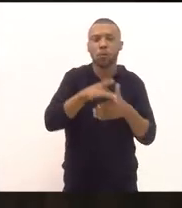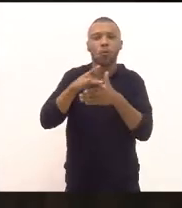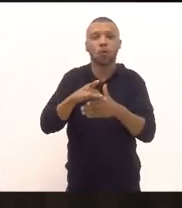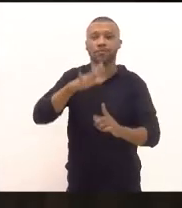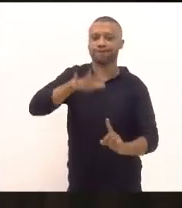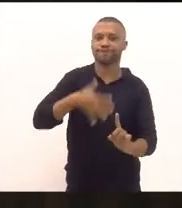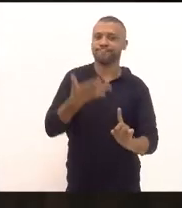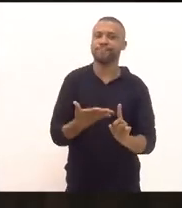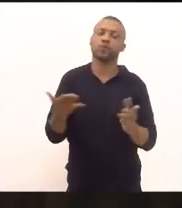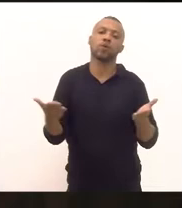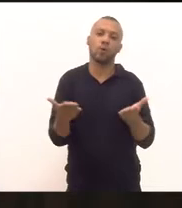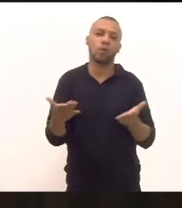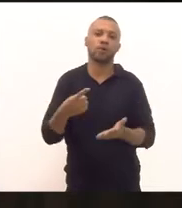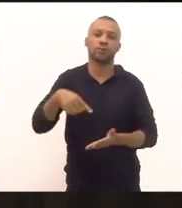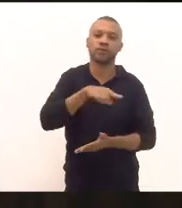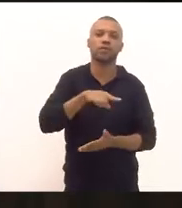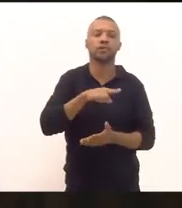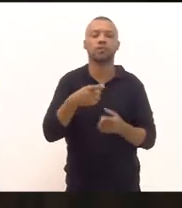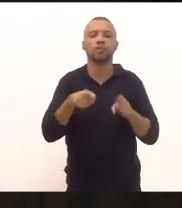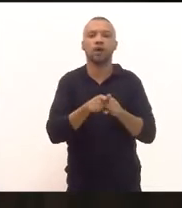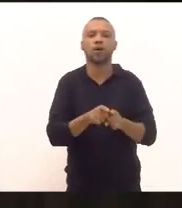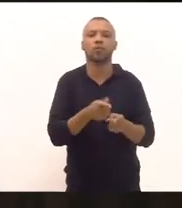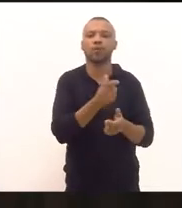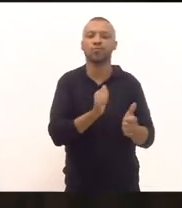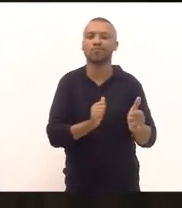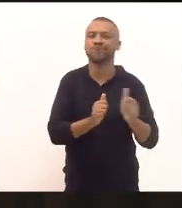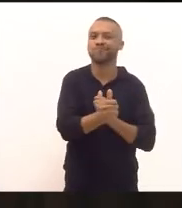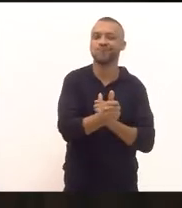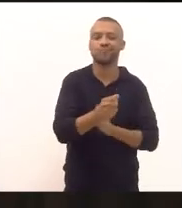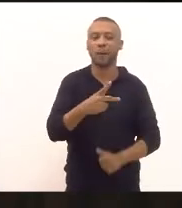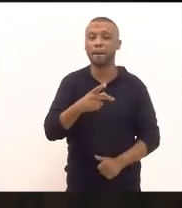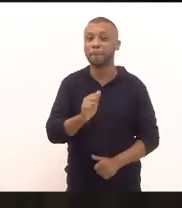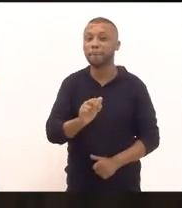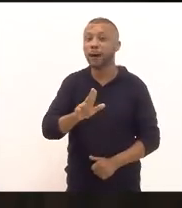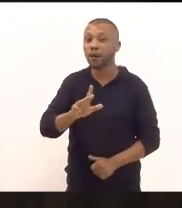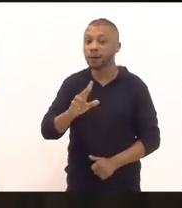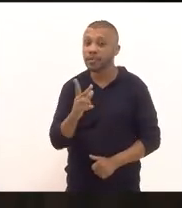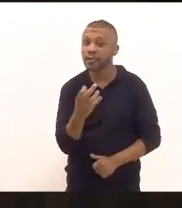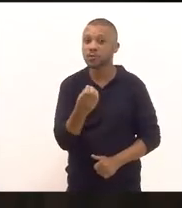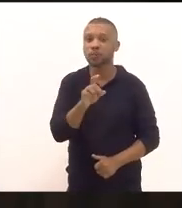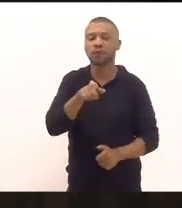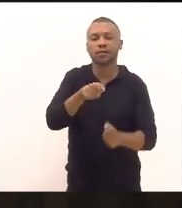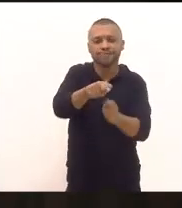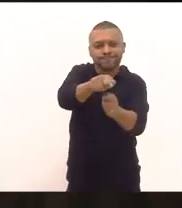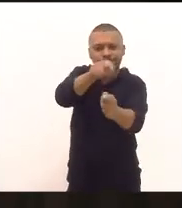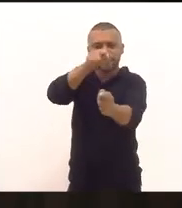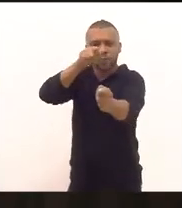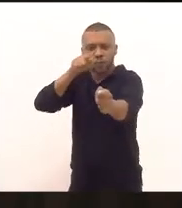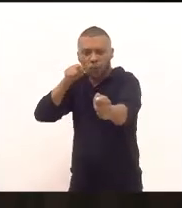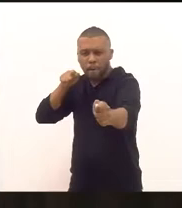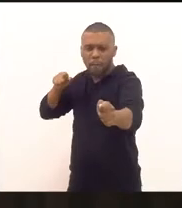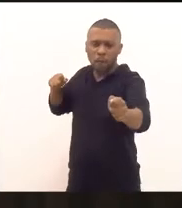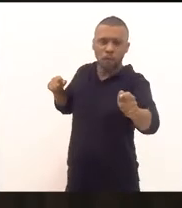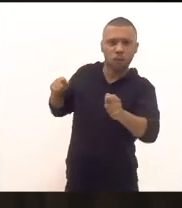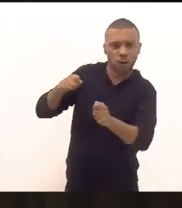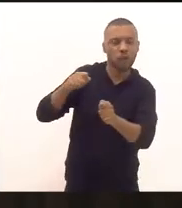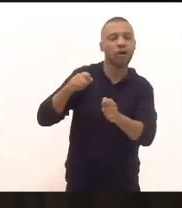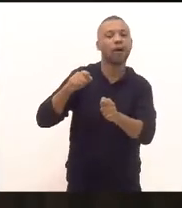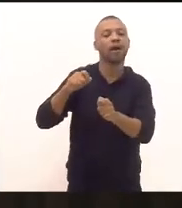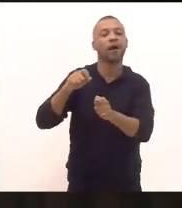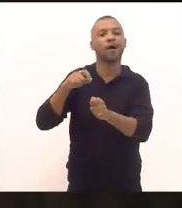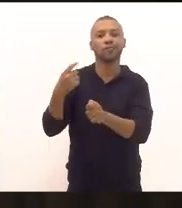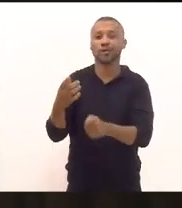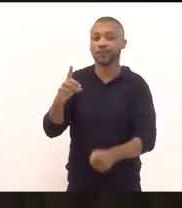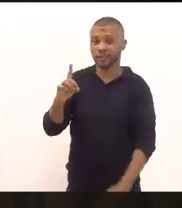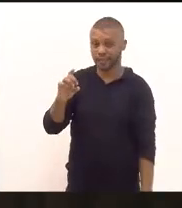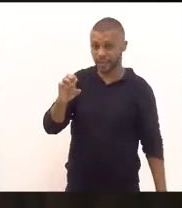nós homenageamos como o nosso jogador querido Paulinho com a sua flecha lançada o nosso querido